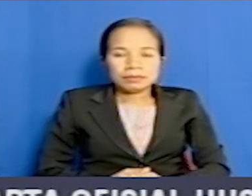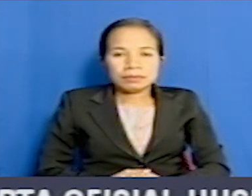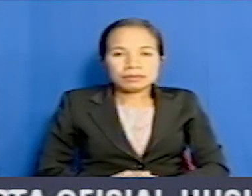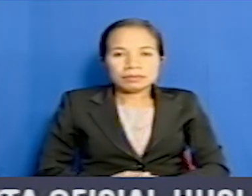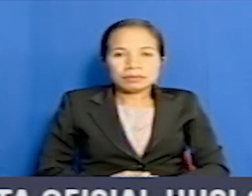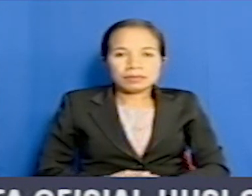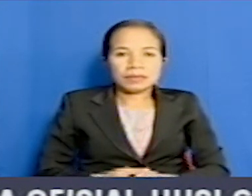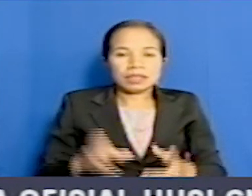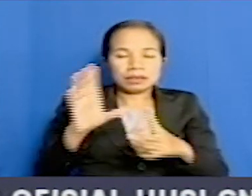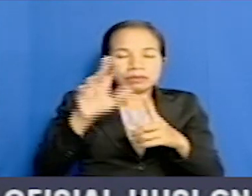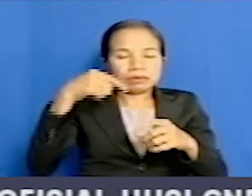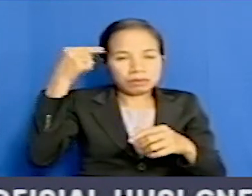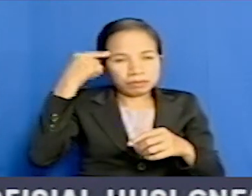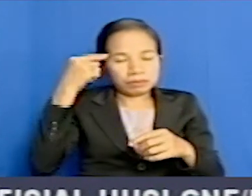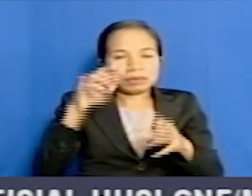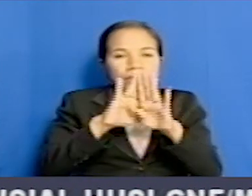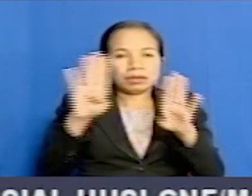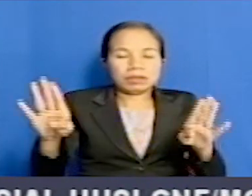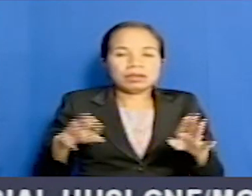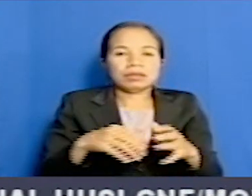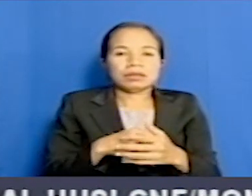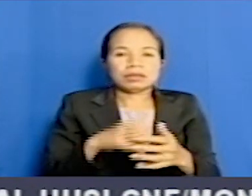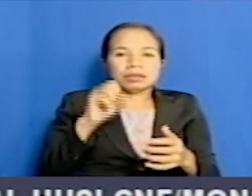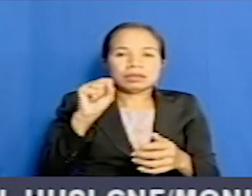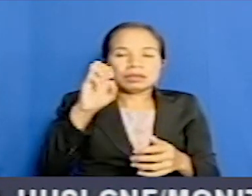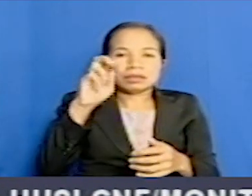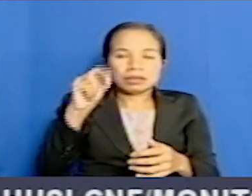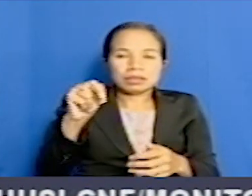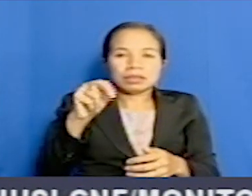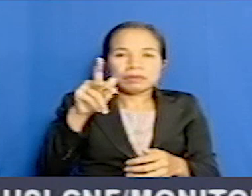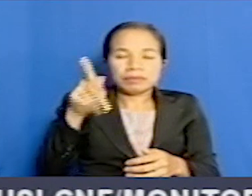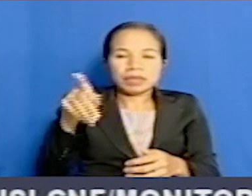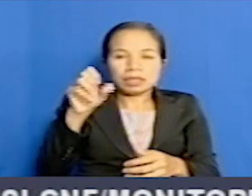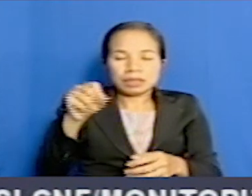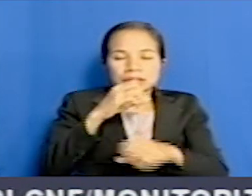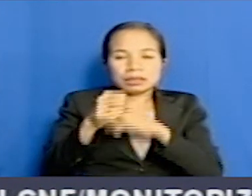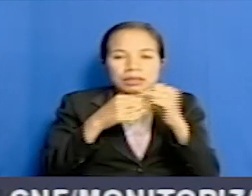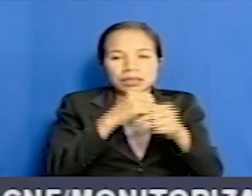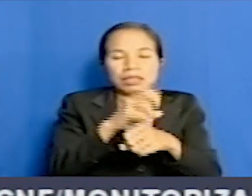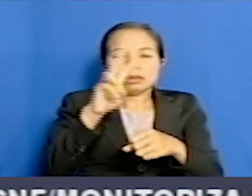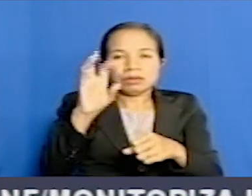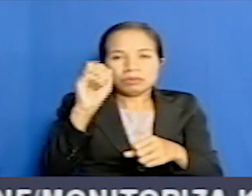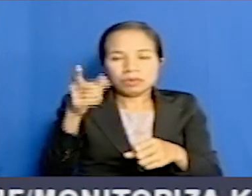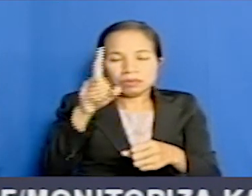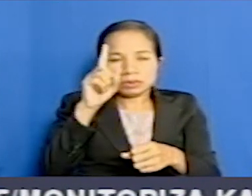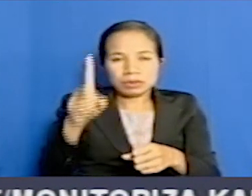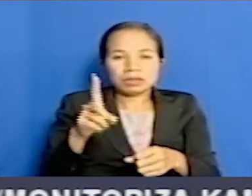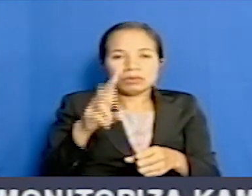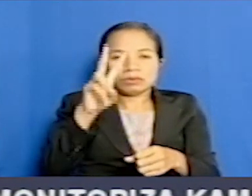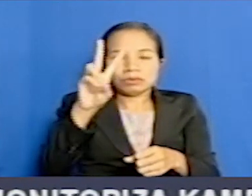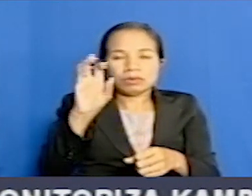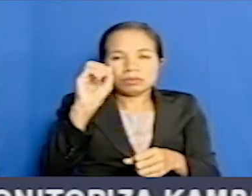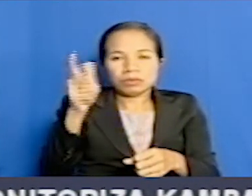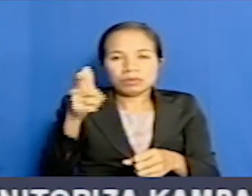Chefe-Governo lança a Estratégia Nacional para a Proteção Social Tinangri-Hungrua-Ruã-Nurra-Sing-Ida, Torri